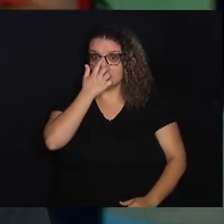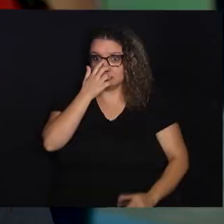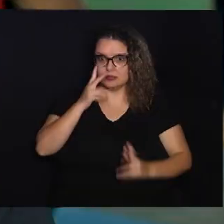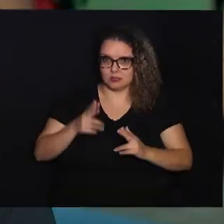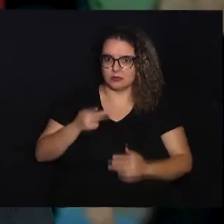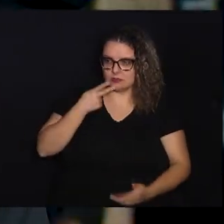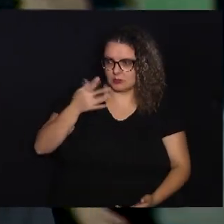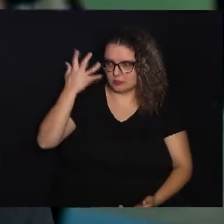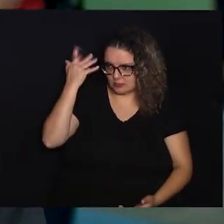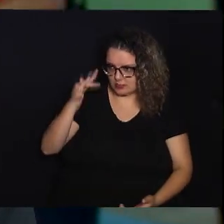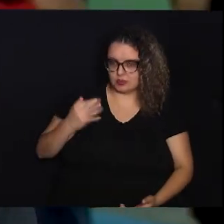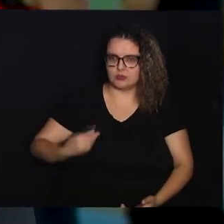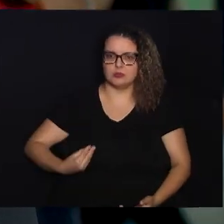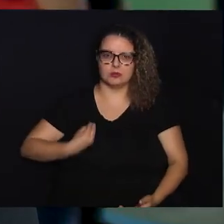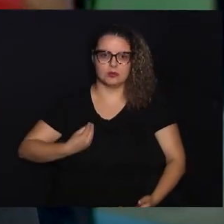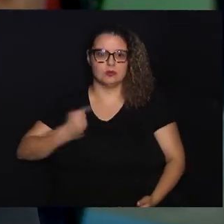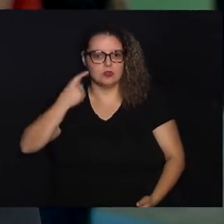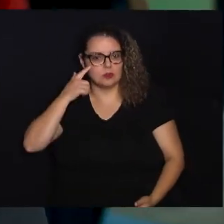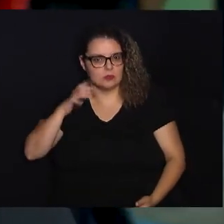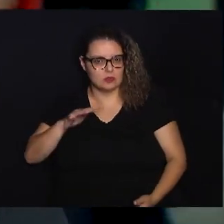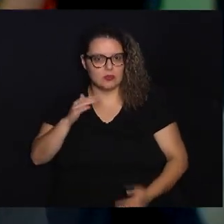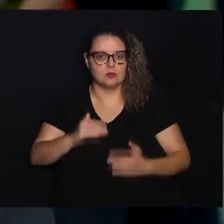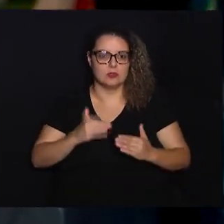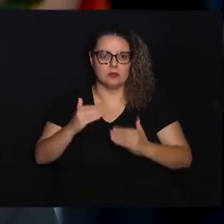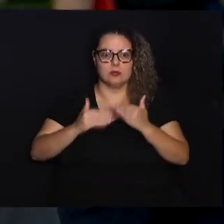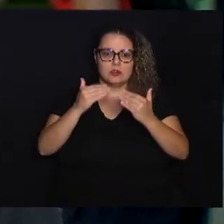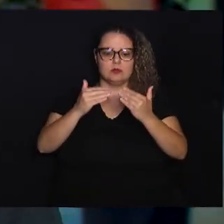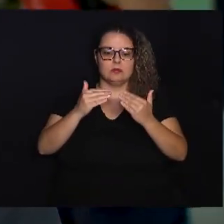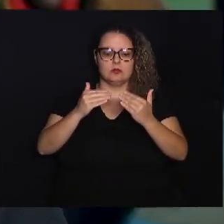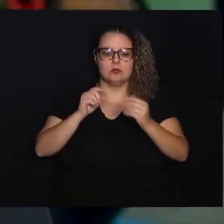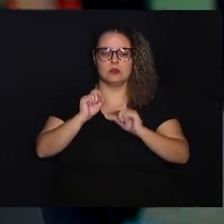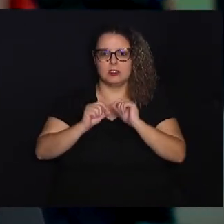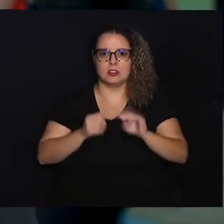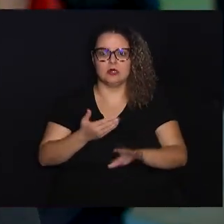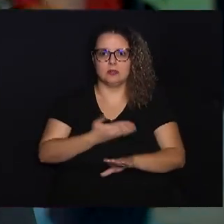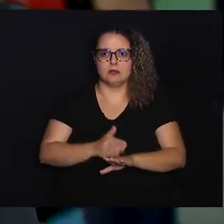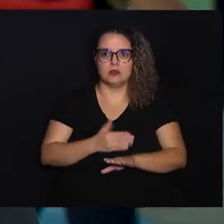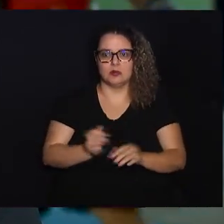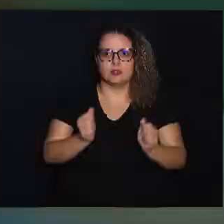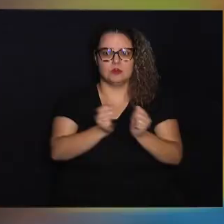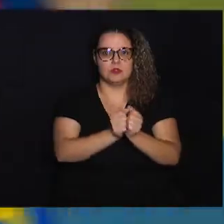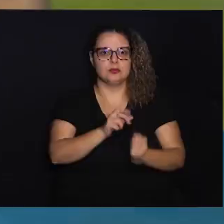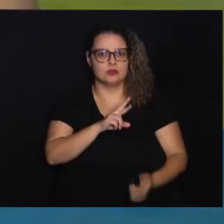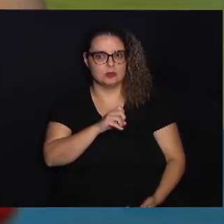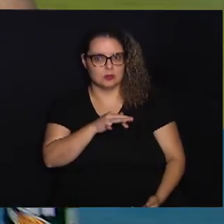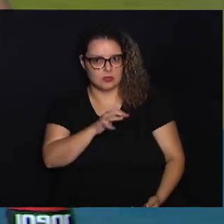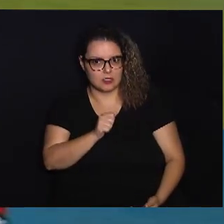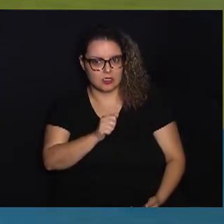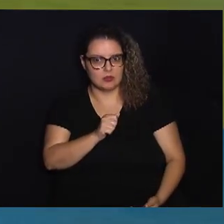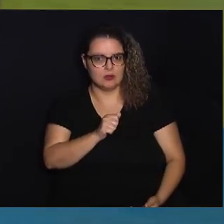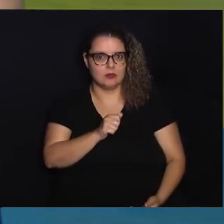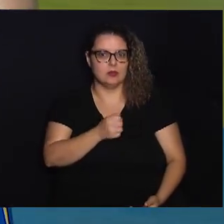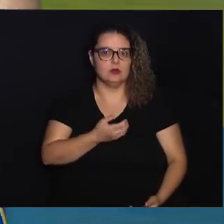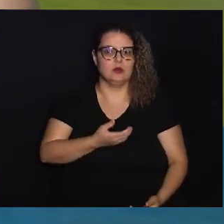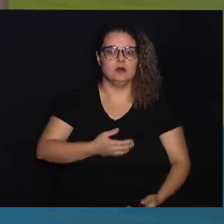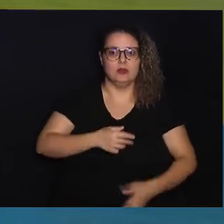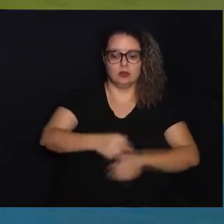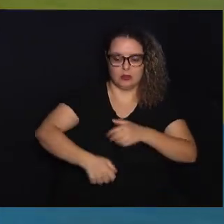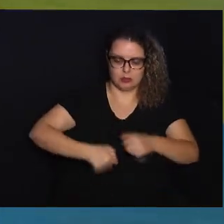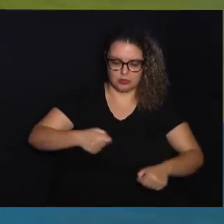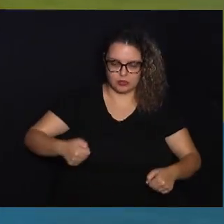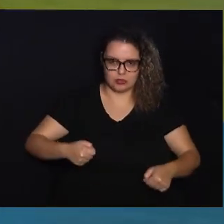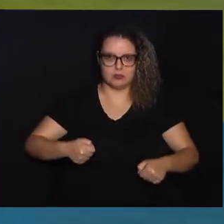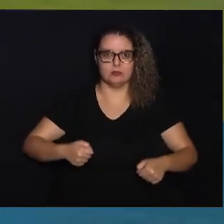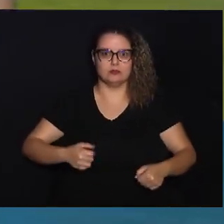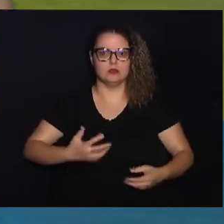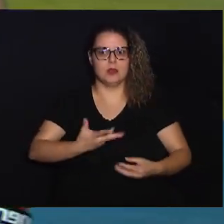pessoa, como você falou, filosofia de vida, né, como uma ideia assim produtiva para quem pratica. Galera, tô aqui com o Rafa, ele que trocou